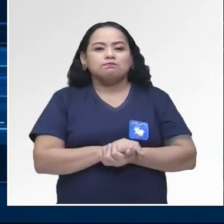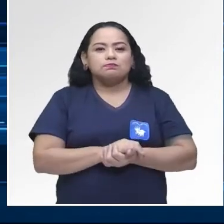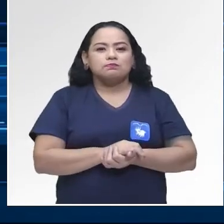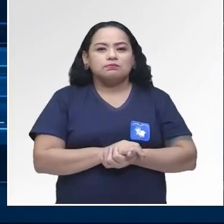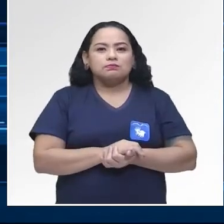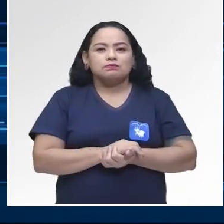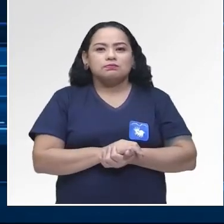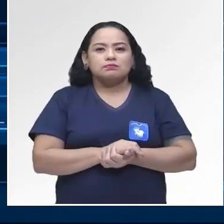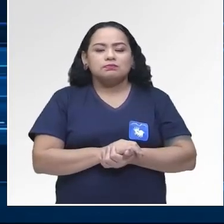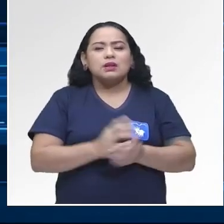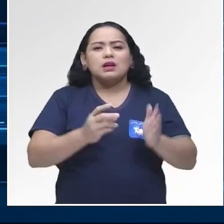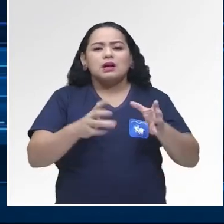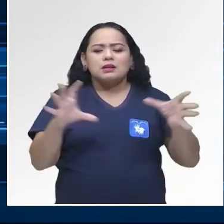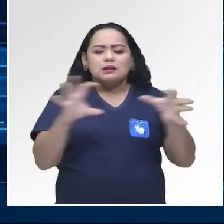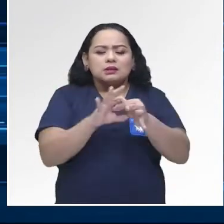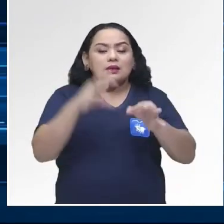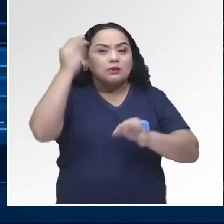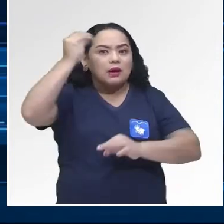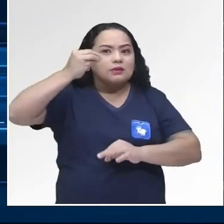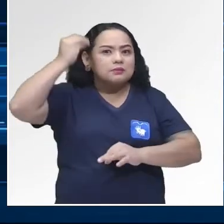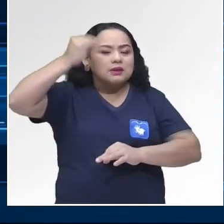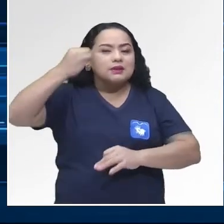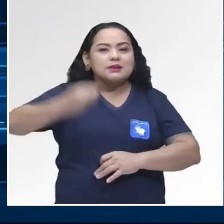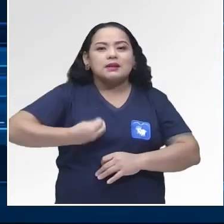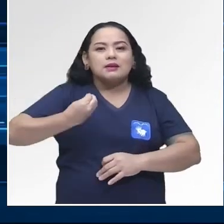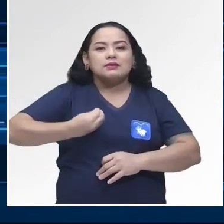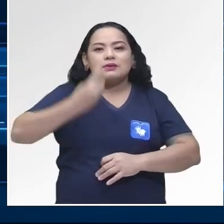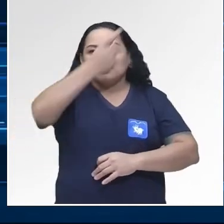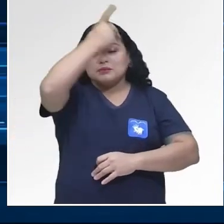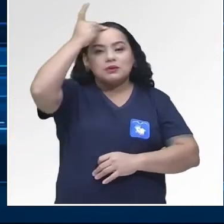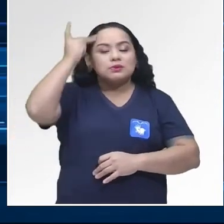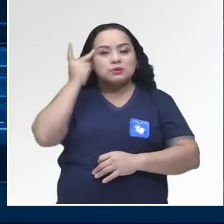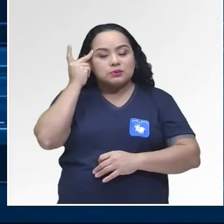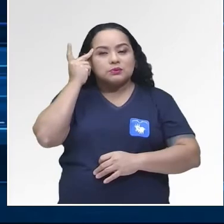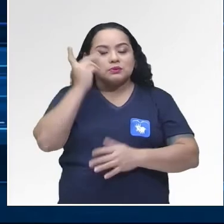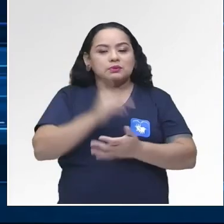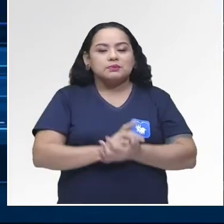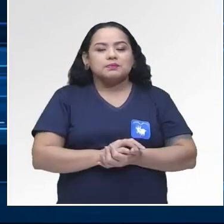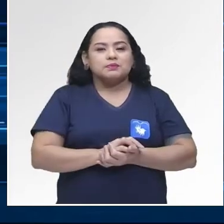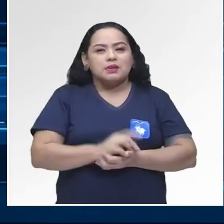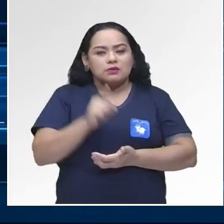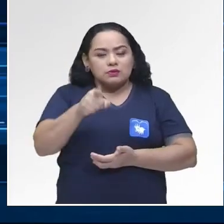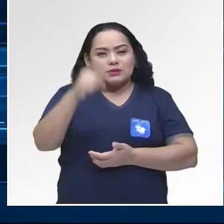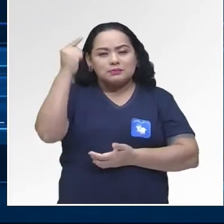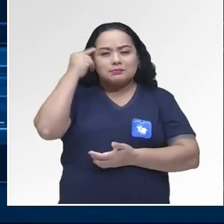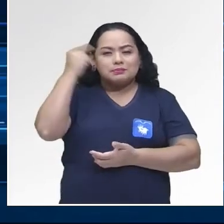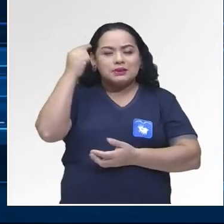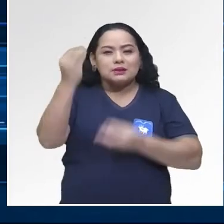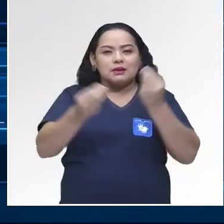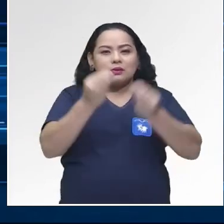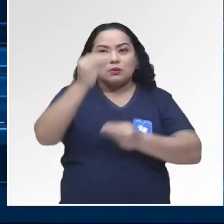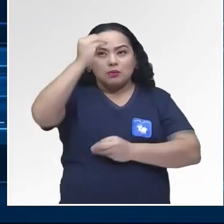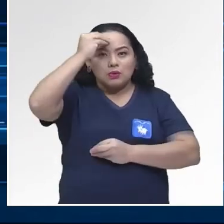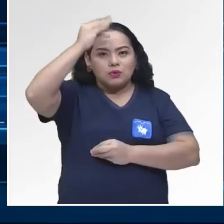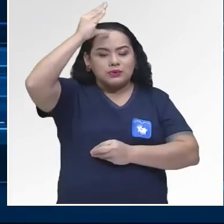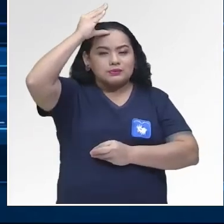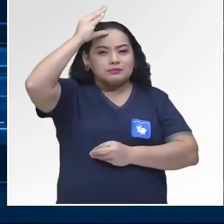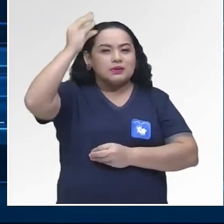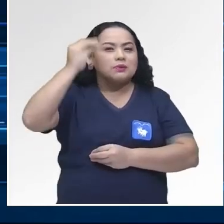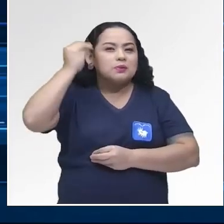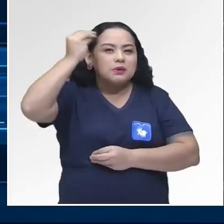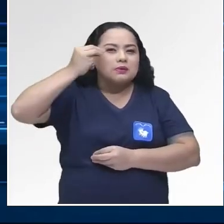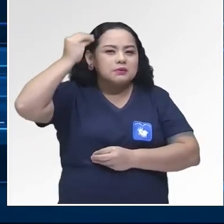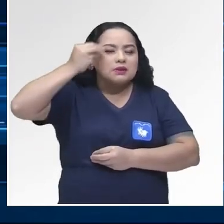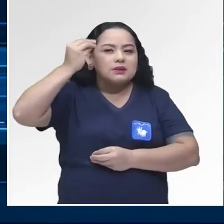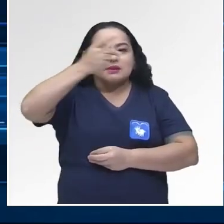da experiência das pessoas. Então aqui basta vocês pensarem nisso. É o conhecimento da experiência das pessoas.